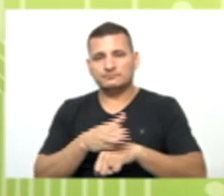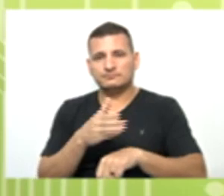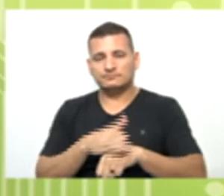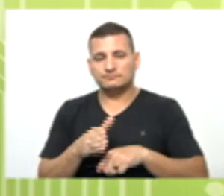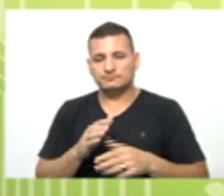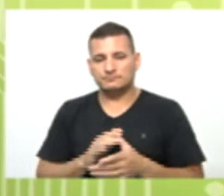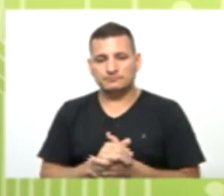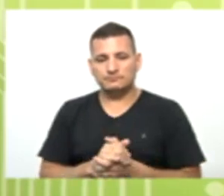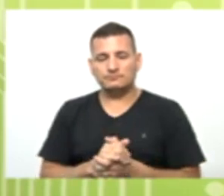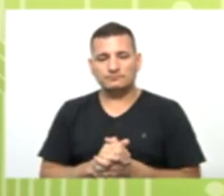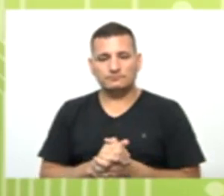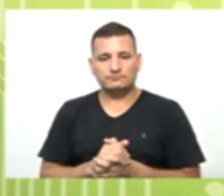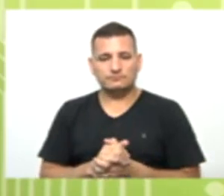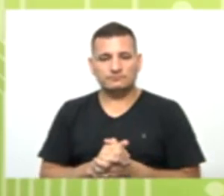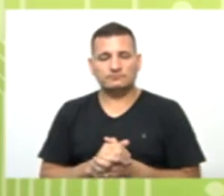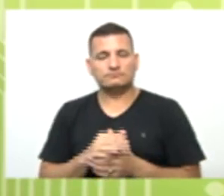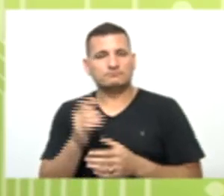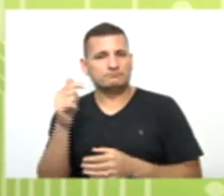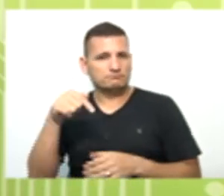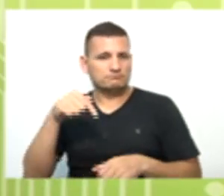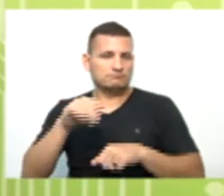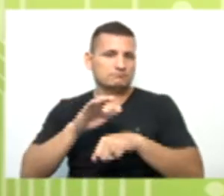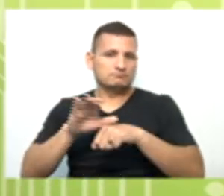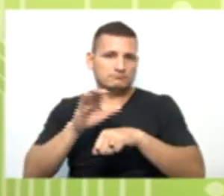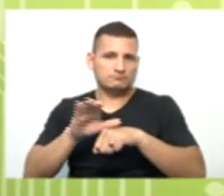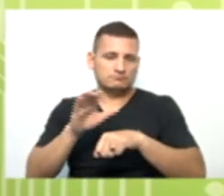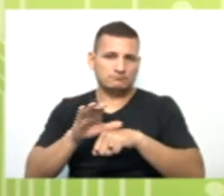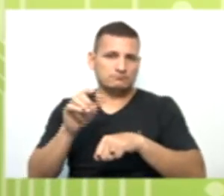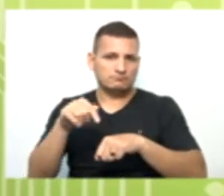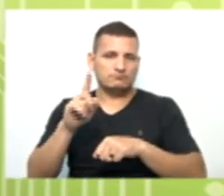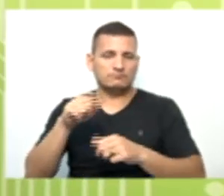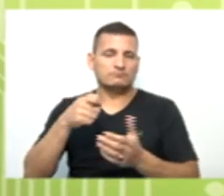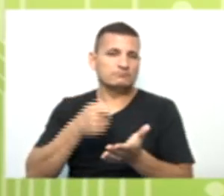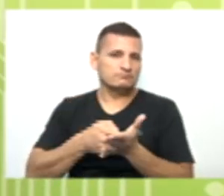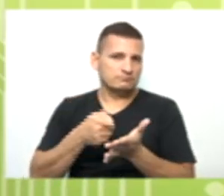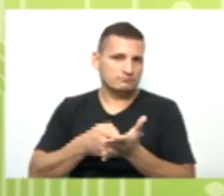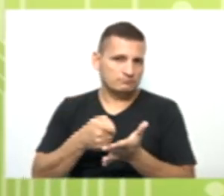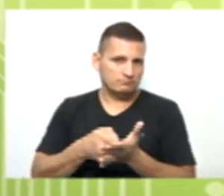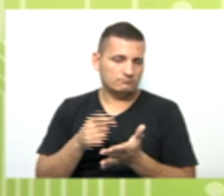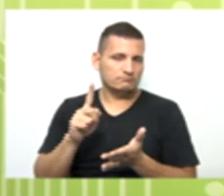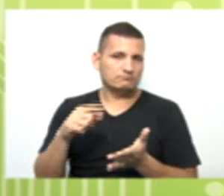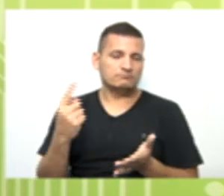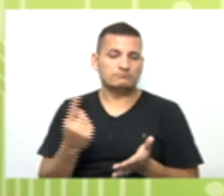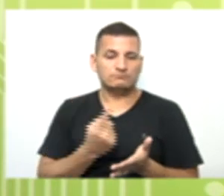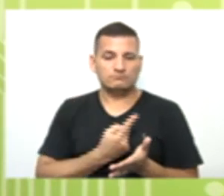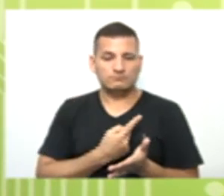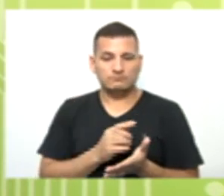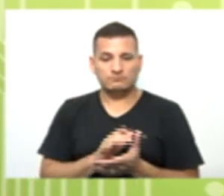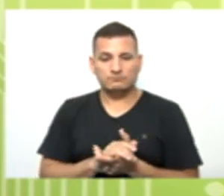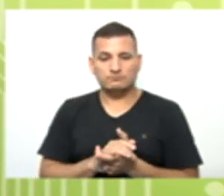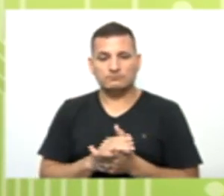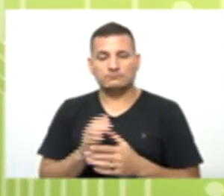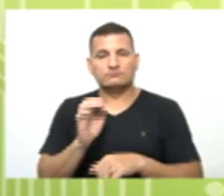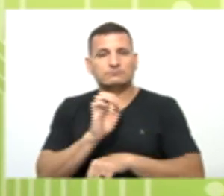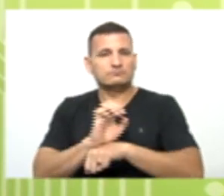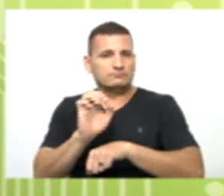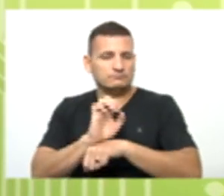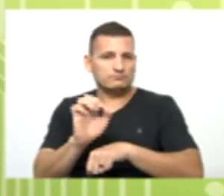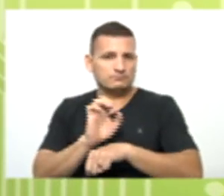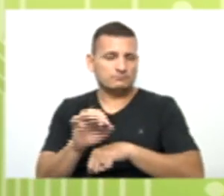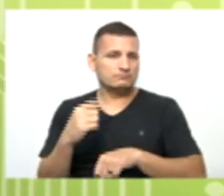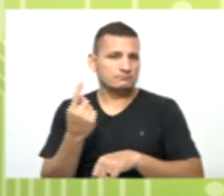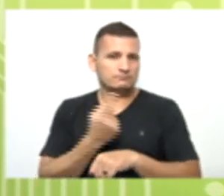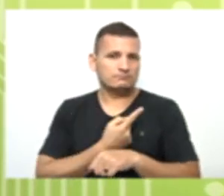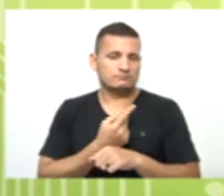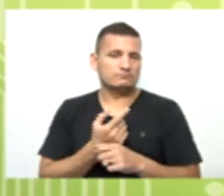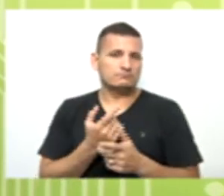no caso do nosso curso é o que é obrigatório para nós, né? O estágio, no nosso caso, ele não chega a